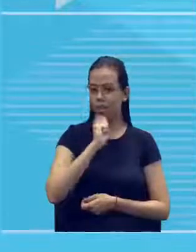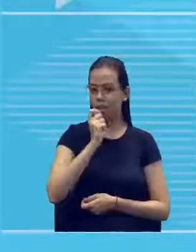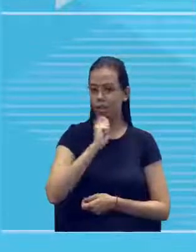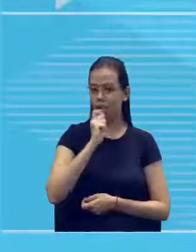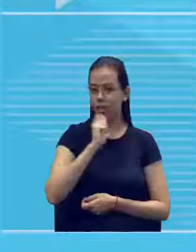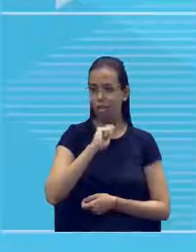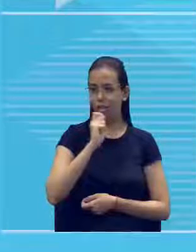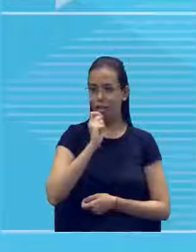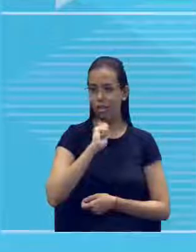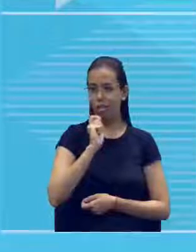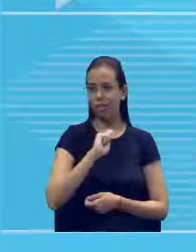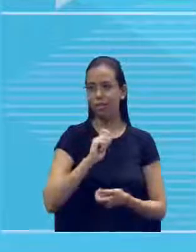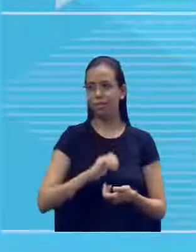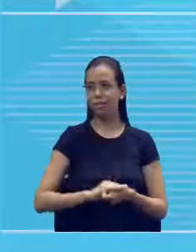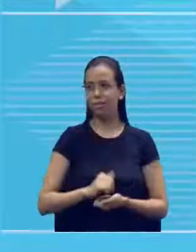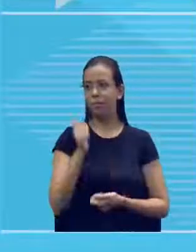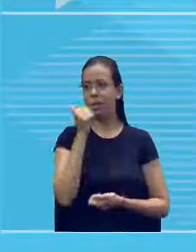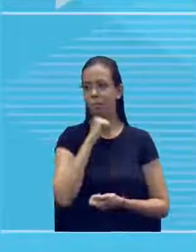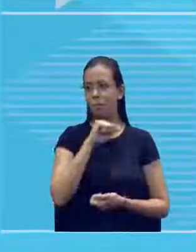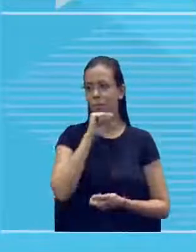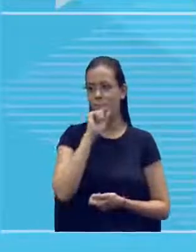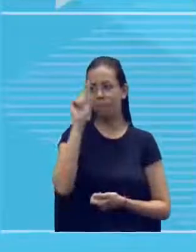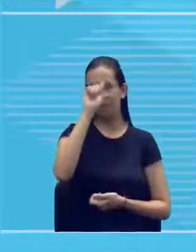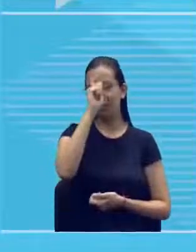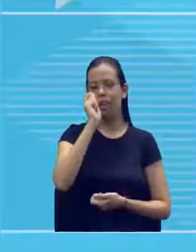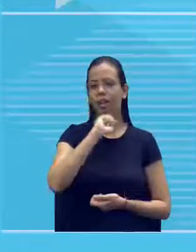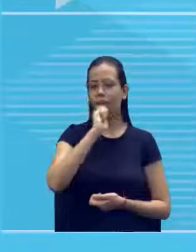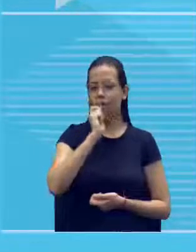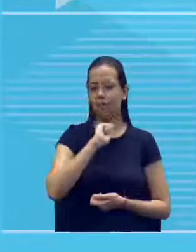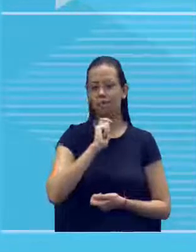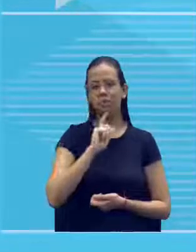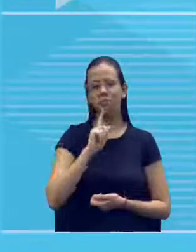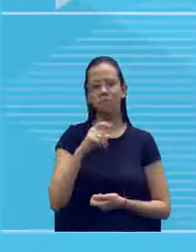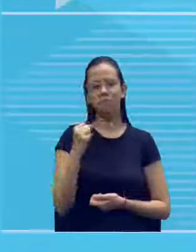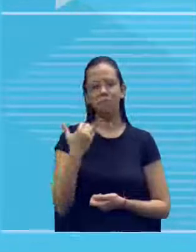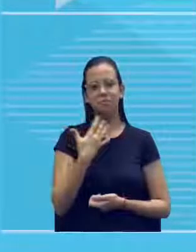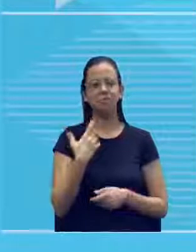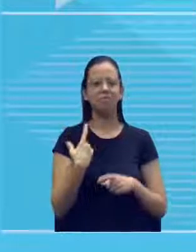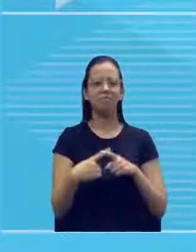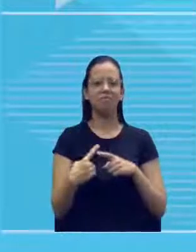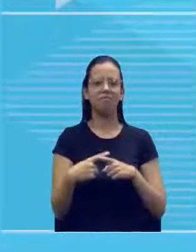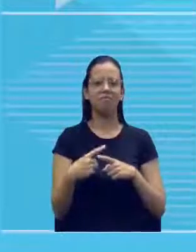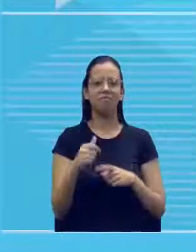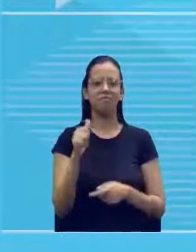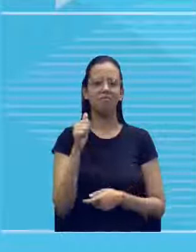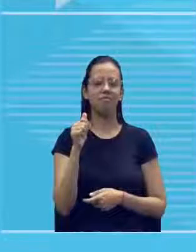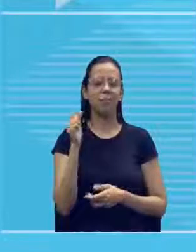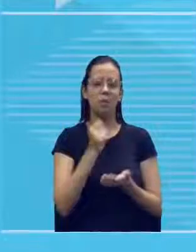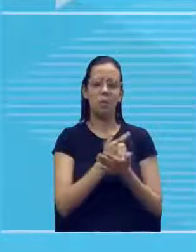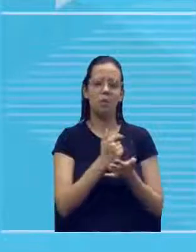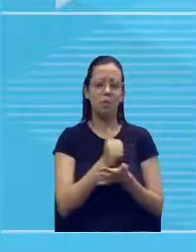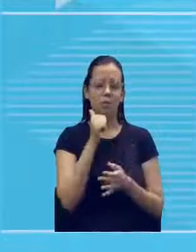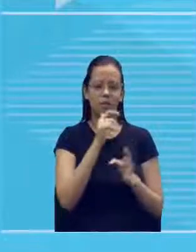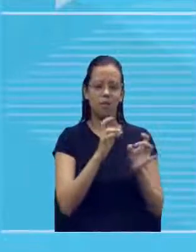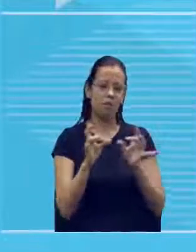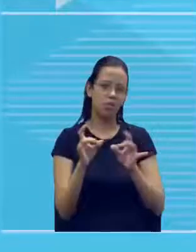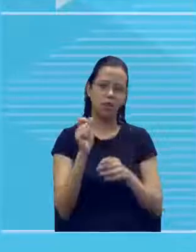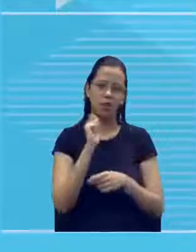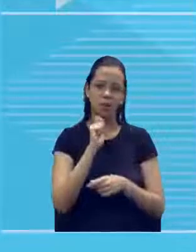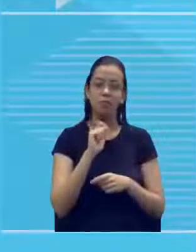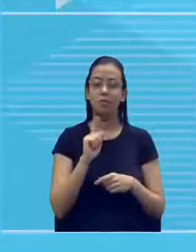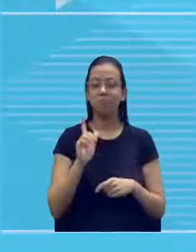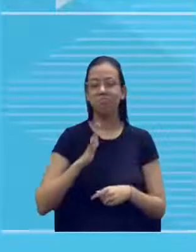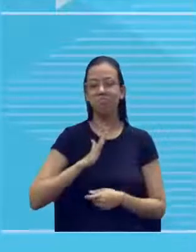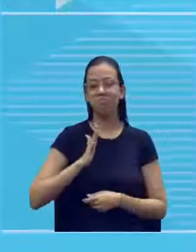sorvete. E a mamãe inventou essa história de picolé. Já rendeu lá para a mulherzinha que vendia sorvete, né? E era uma